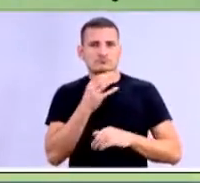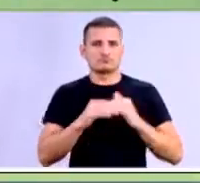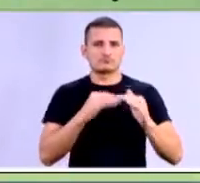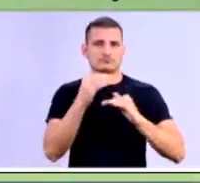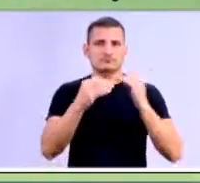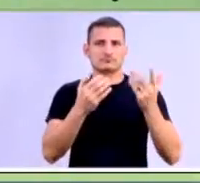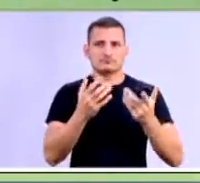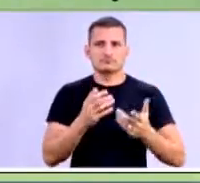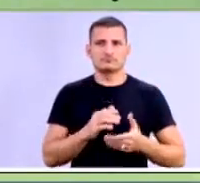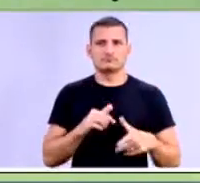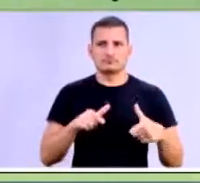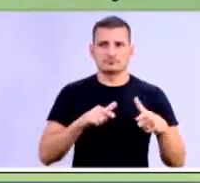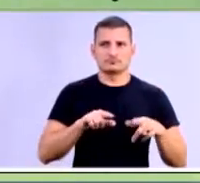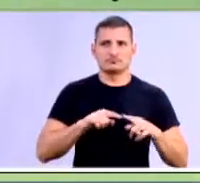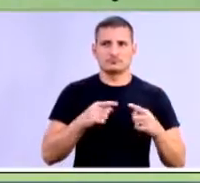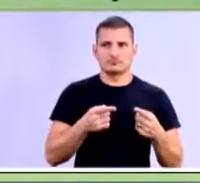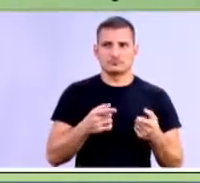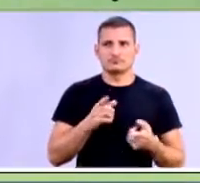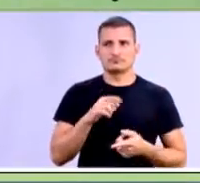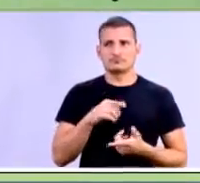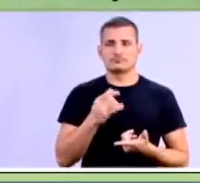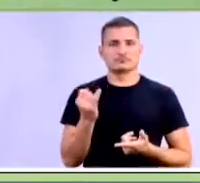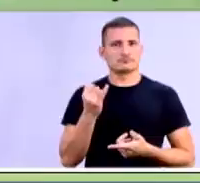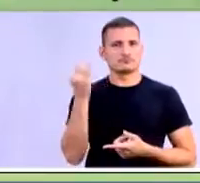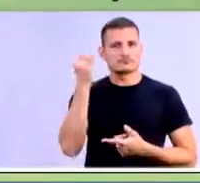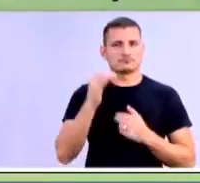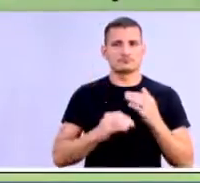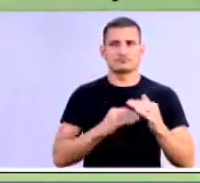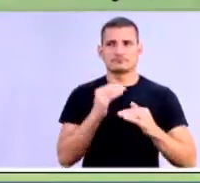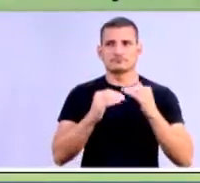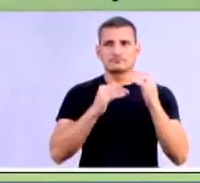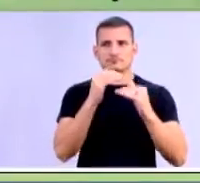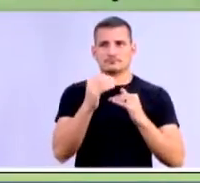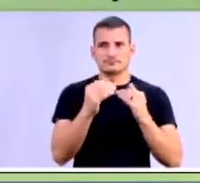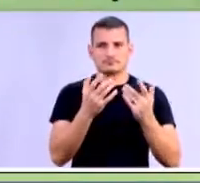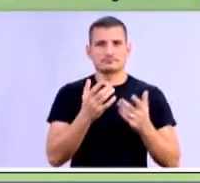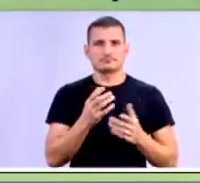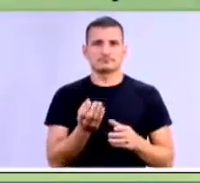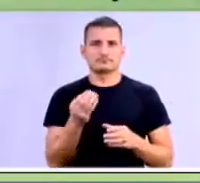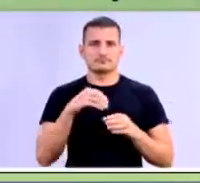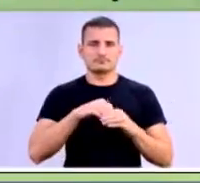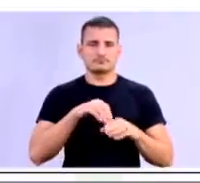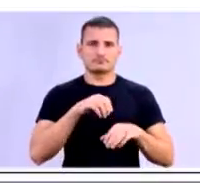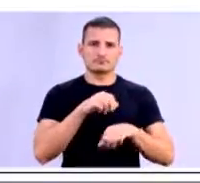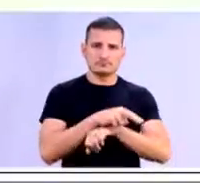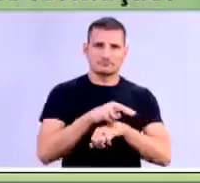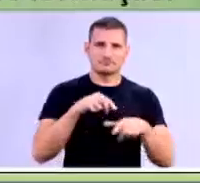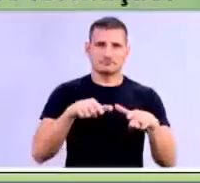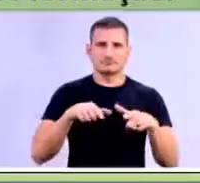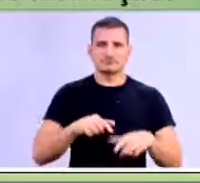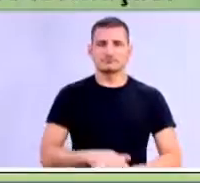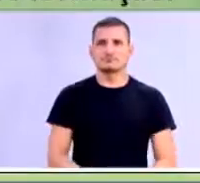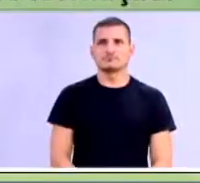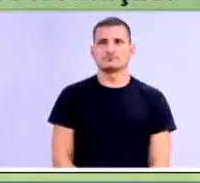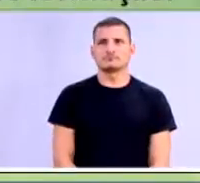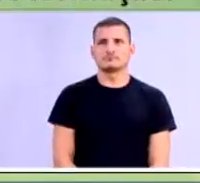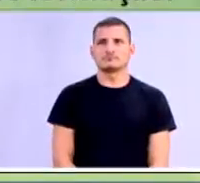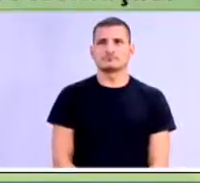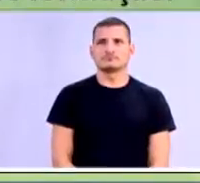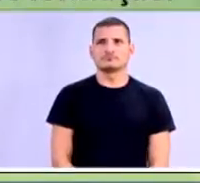serve como limiar indispensável para o desenvolvimento e a inserção no mercado.